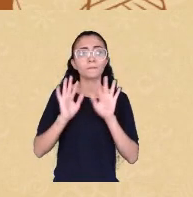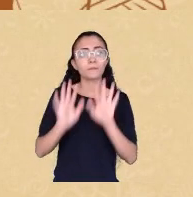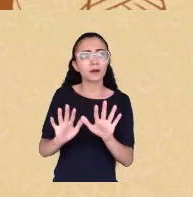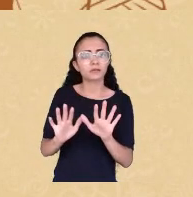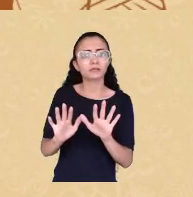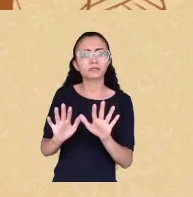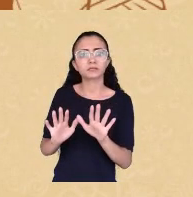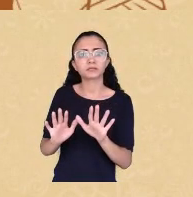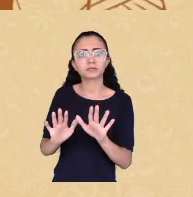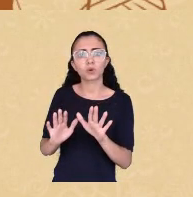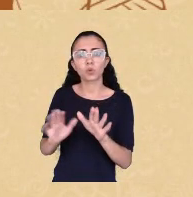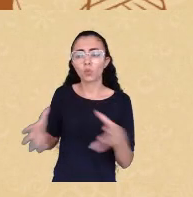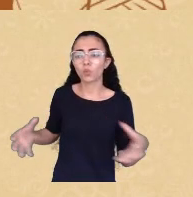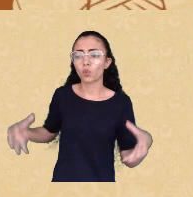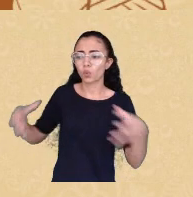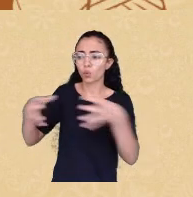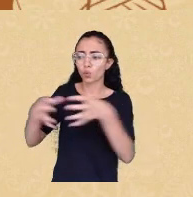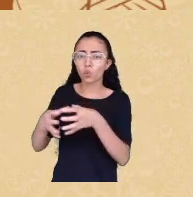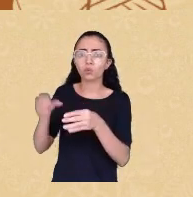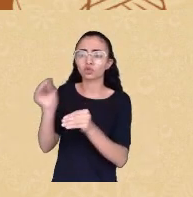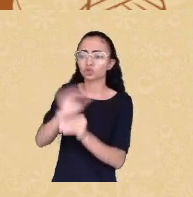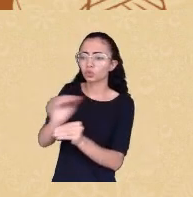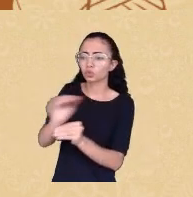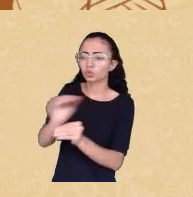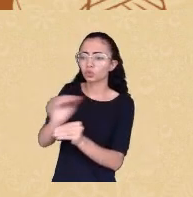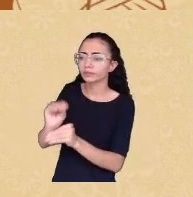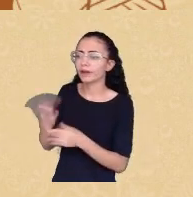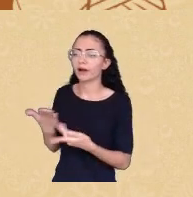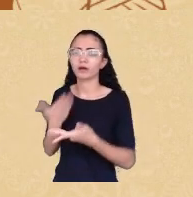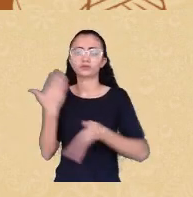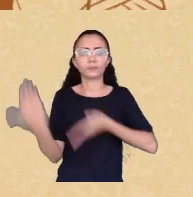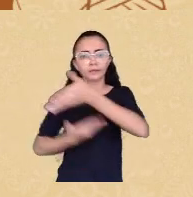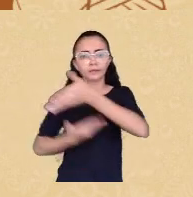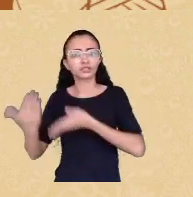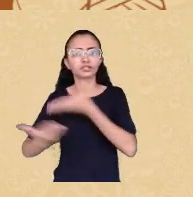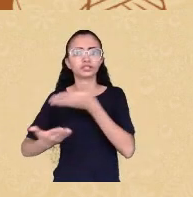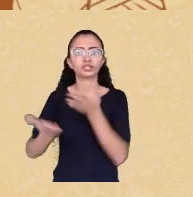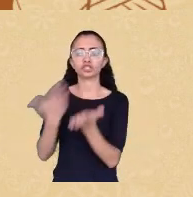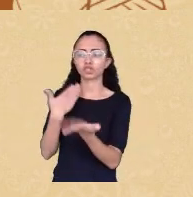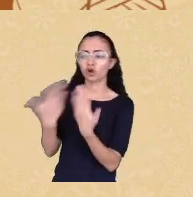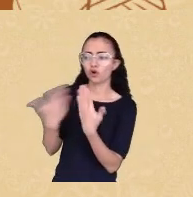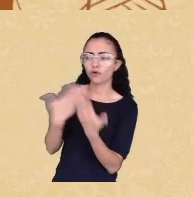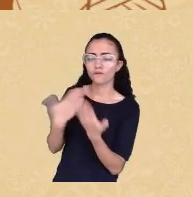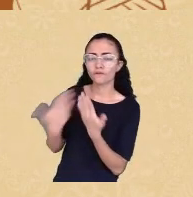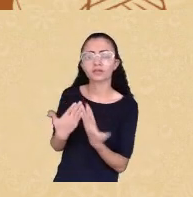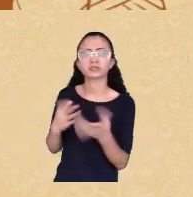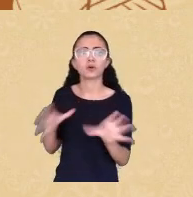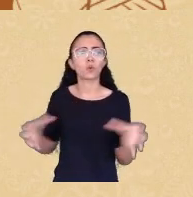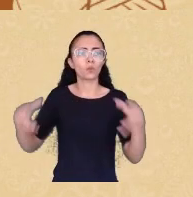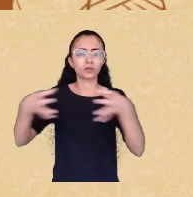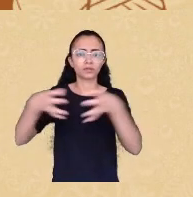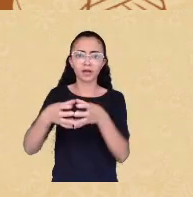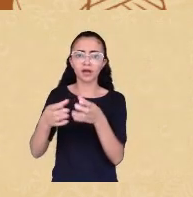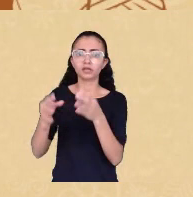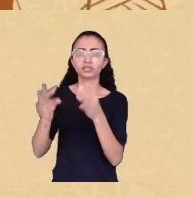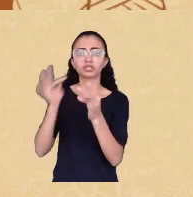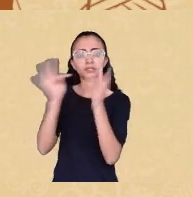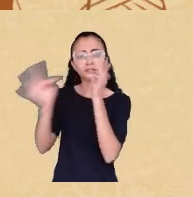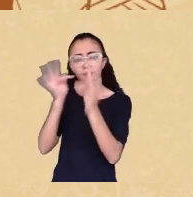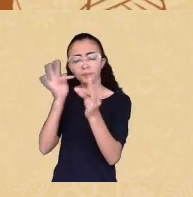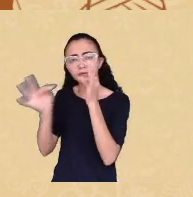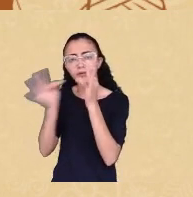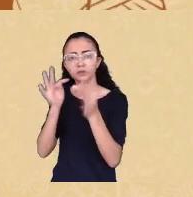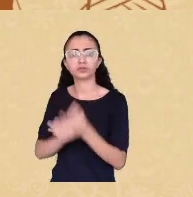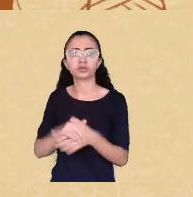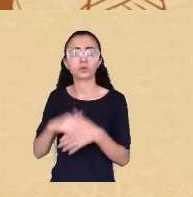redes de cuidado tem? Que rodas de conversa tem? Que comunidades terapêuticas tem ali? Que grupos podem receber a pessoa? E,